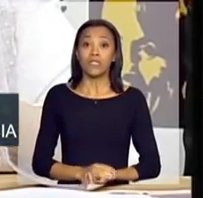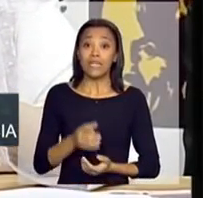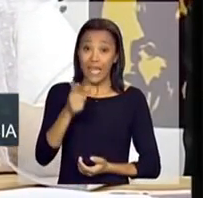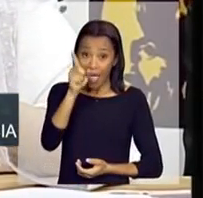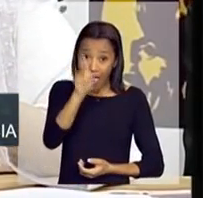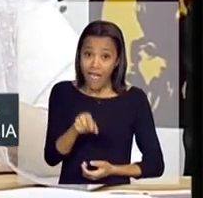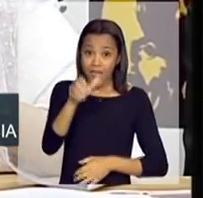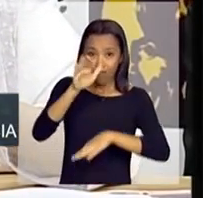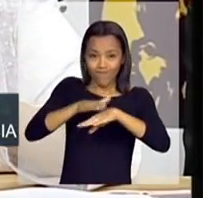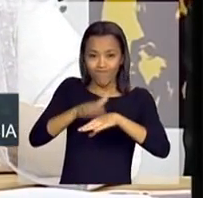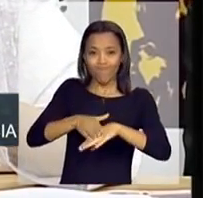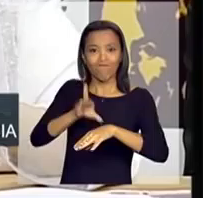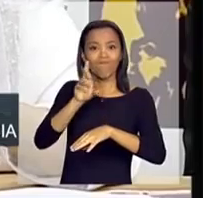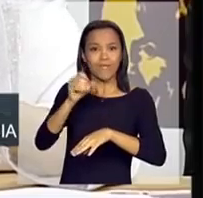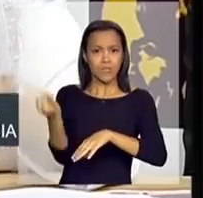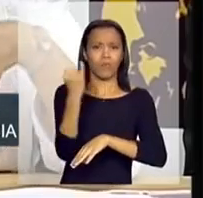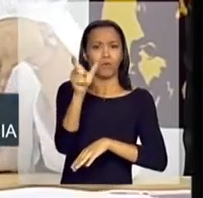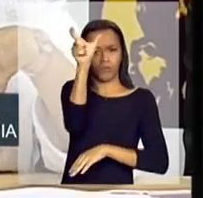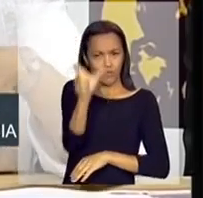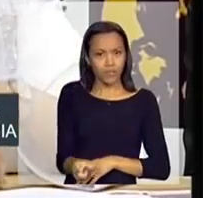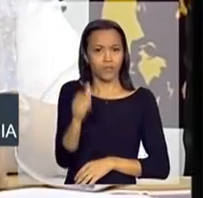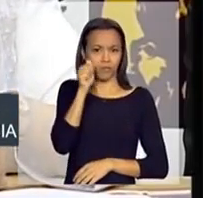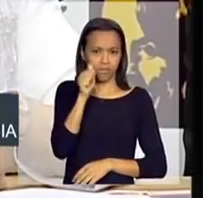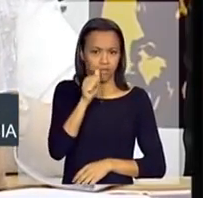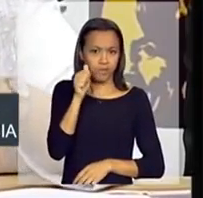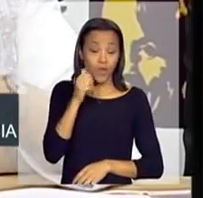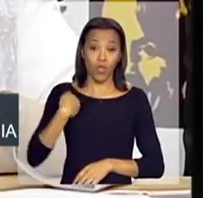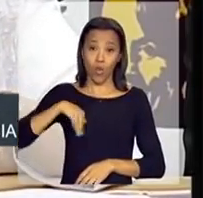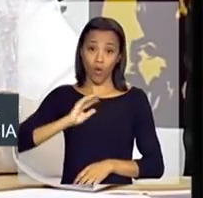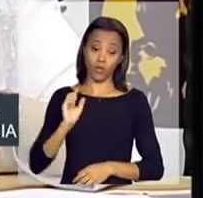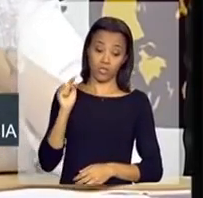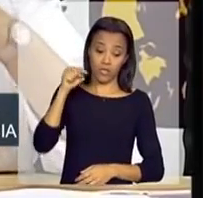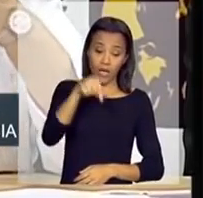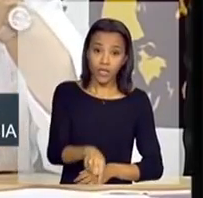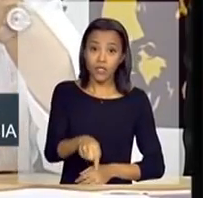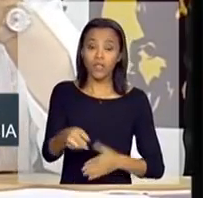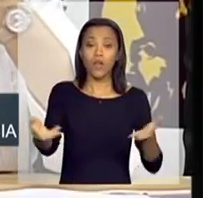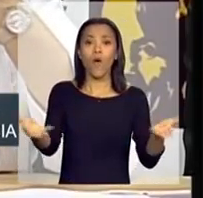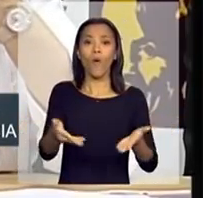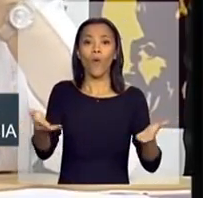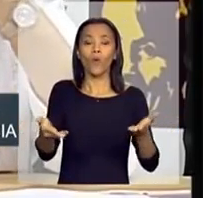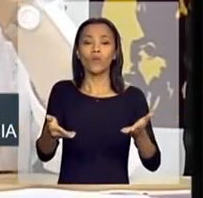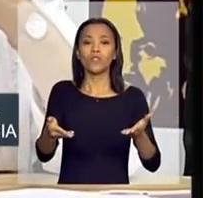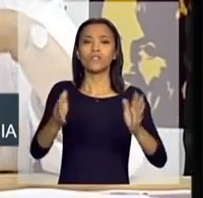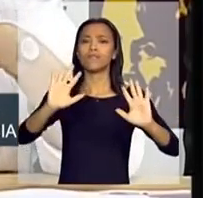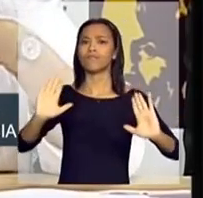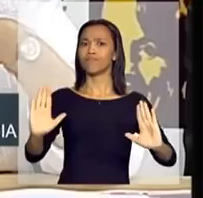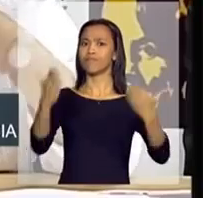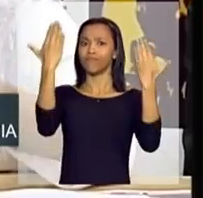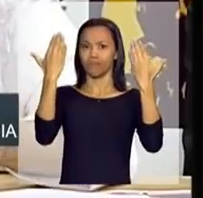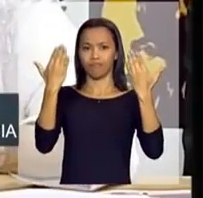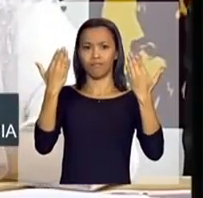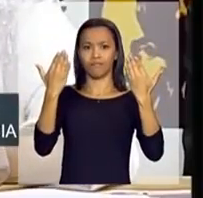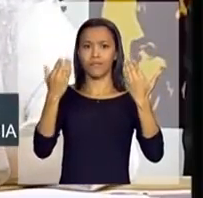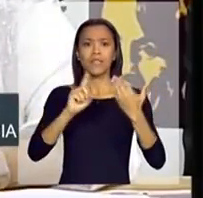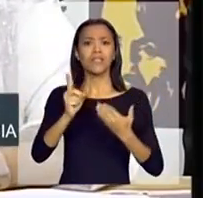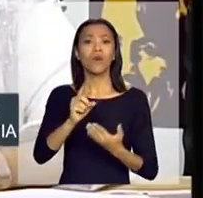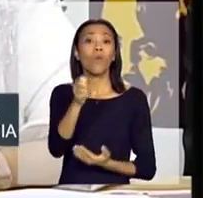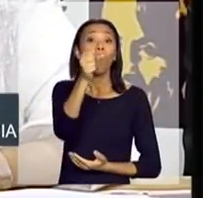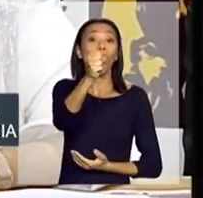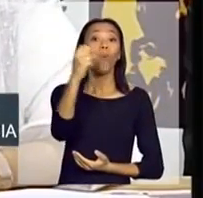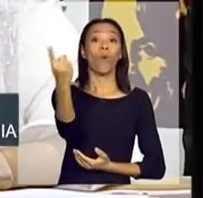sujeitos, não é? Nós estamos aqui hoje celebrando, não o 8 de